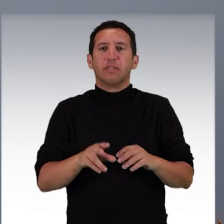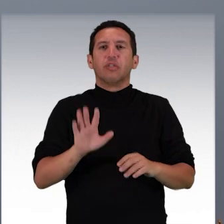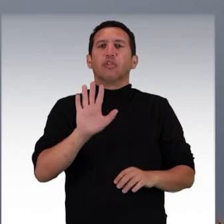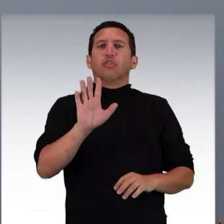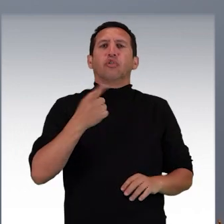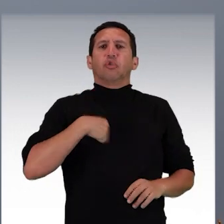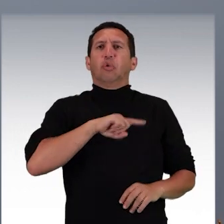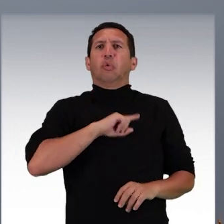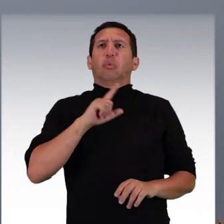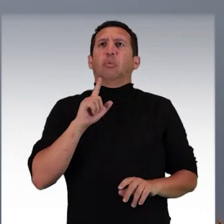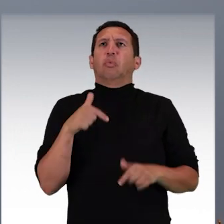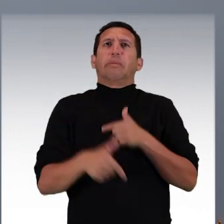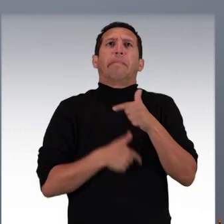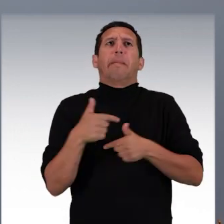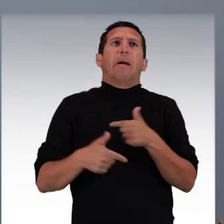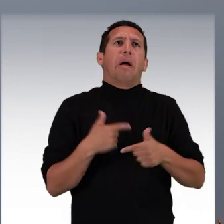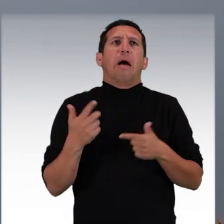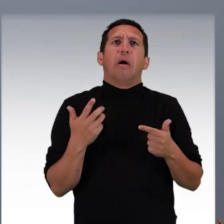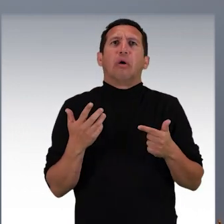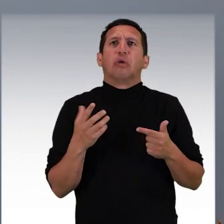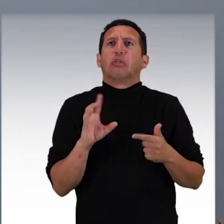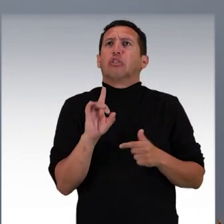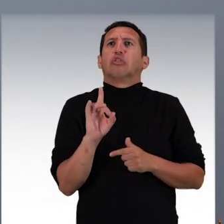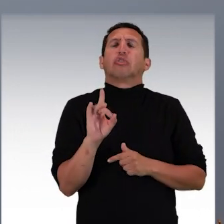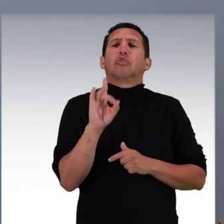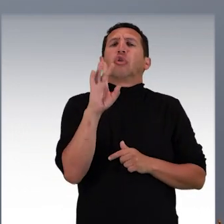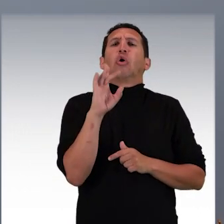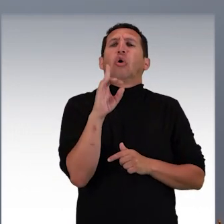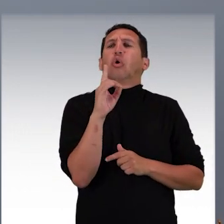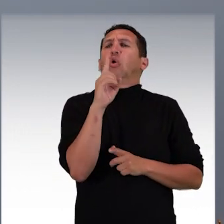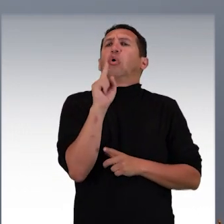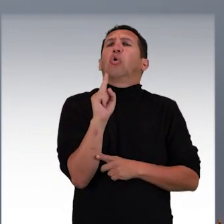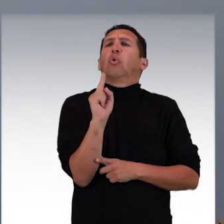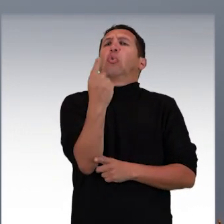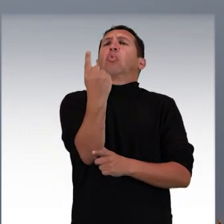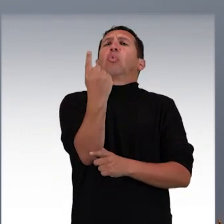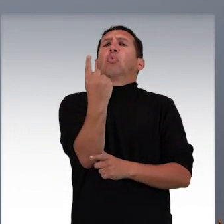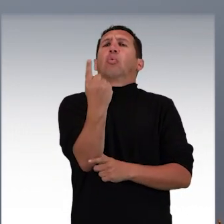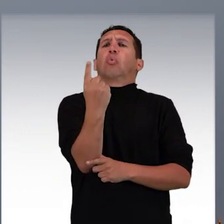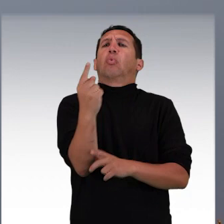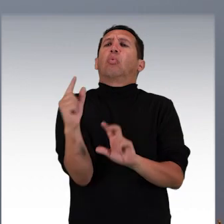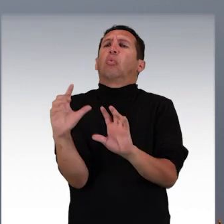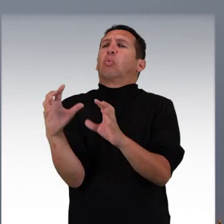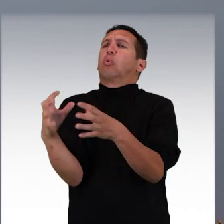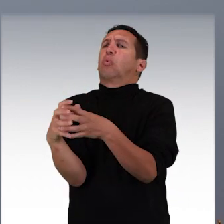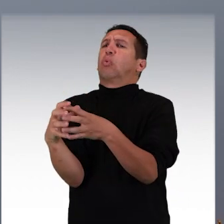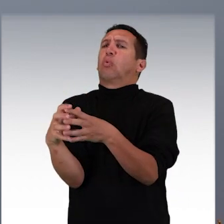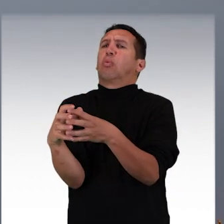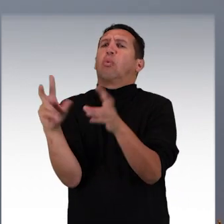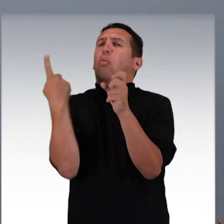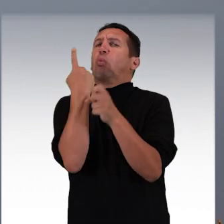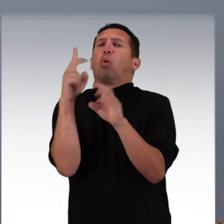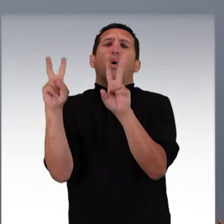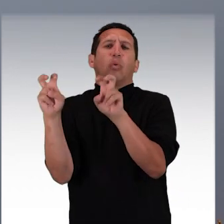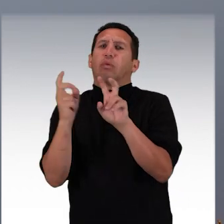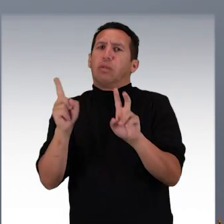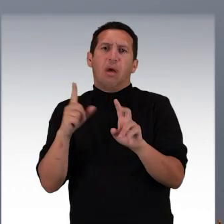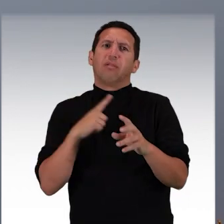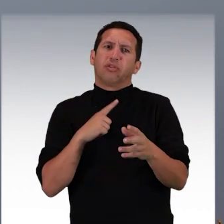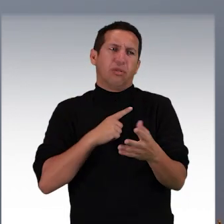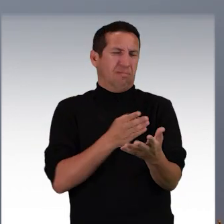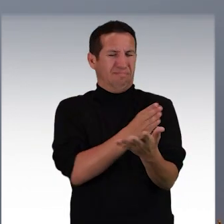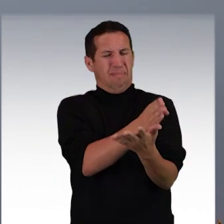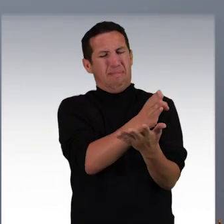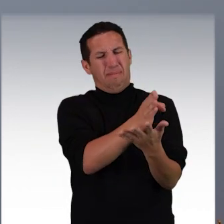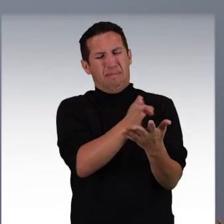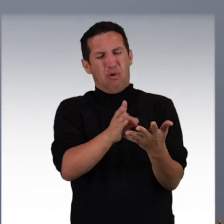variados nós Não atuávamos especificamente num grupo num determinado ponto legislativo